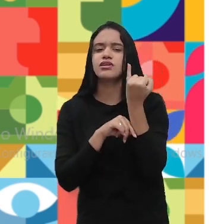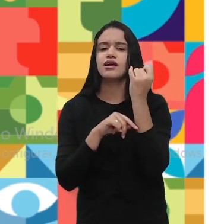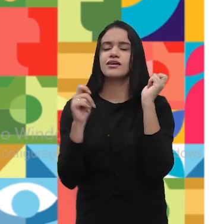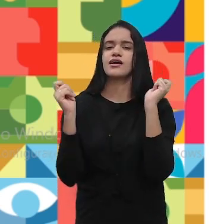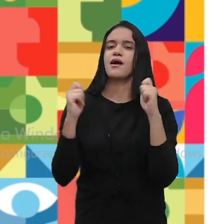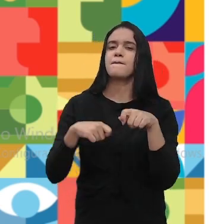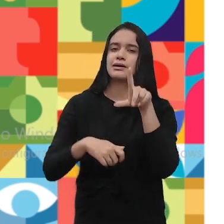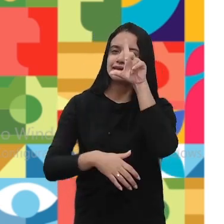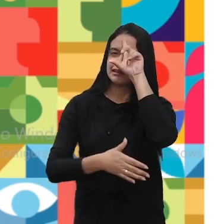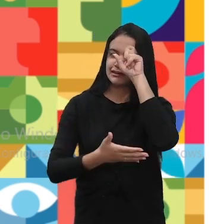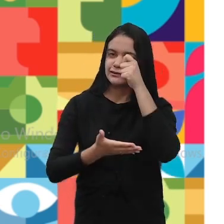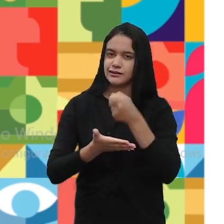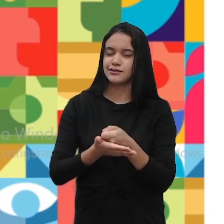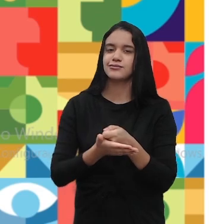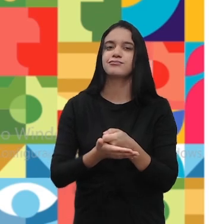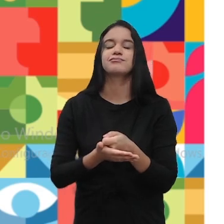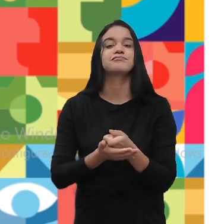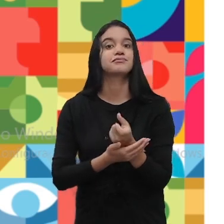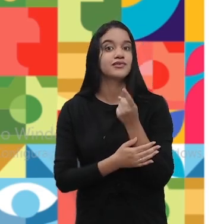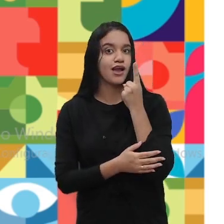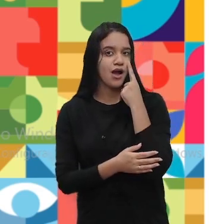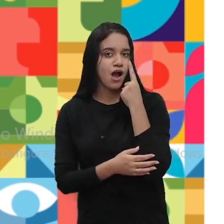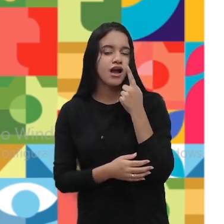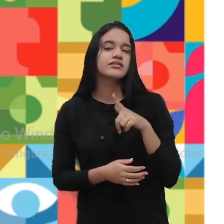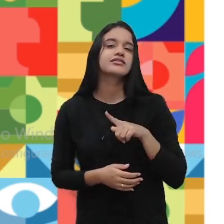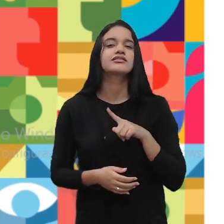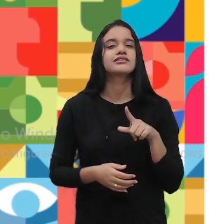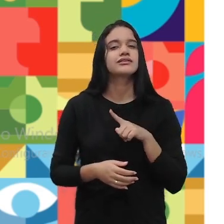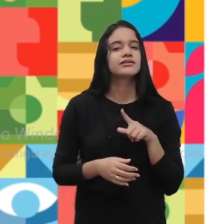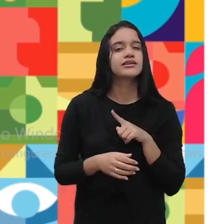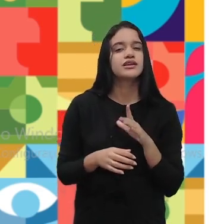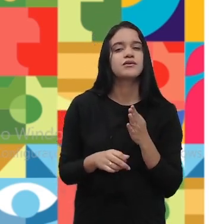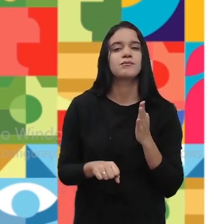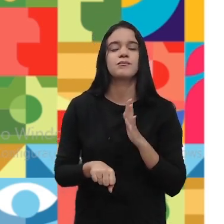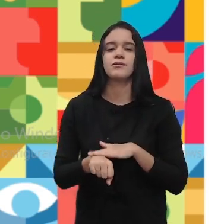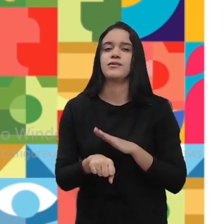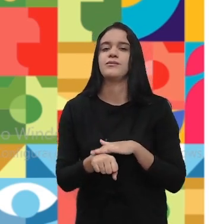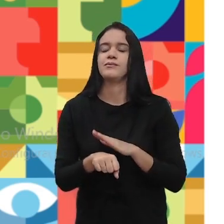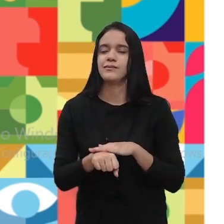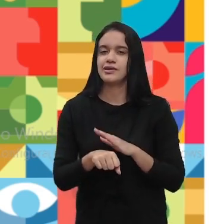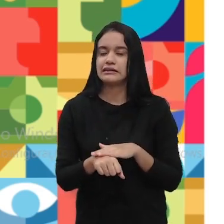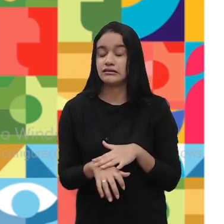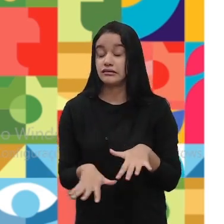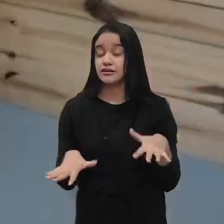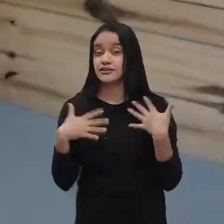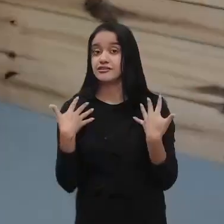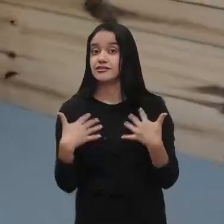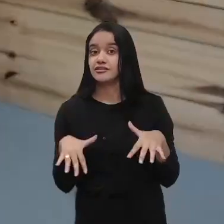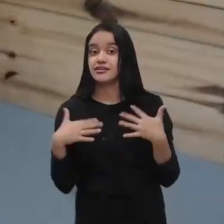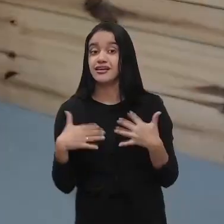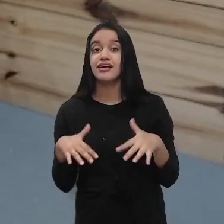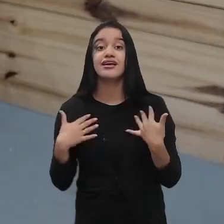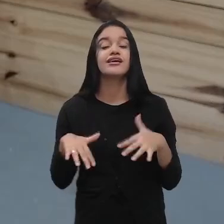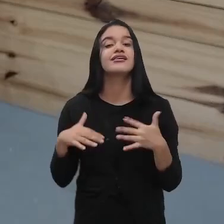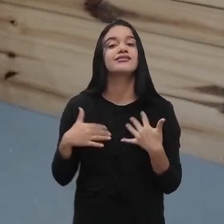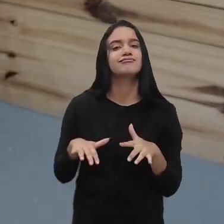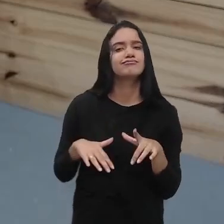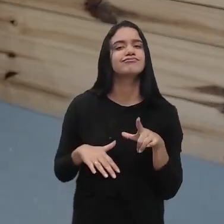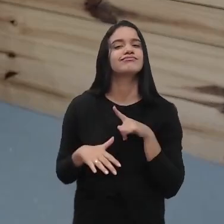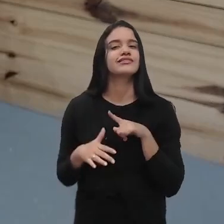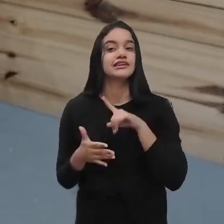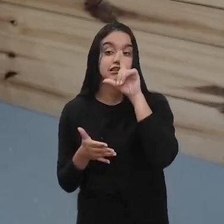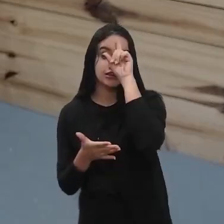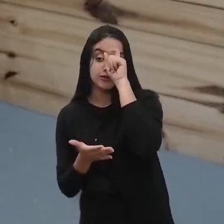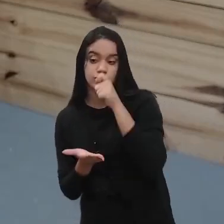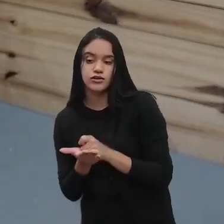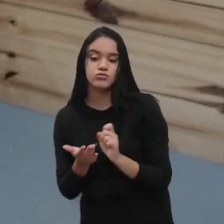de decidir. Olha, tem hora que a gente gela assim com a decisão e diz, eita, vai ter que tomar uma decisão entre esse e esse.